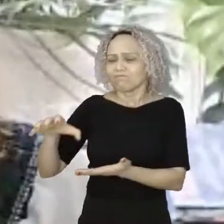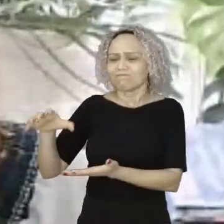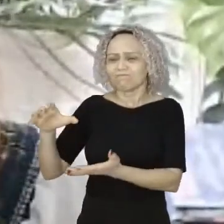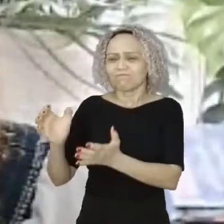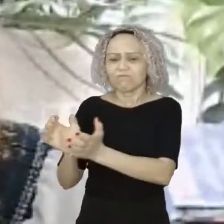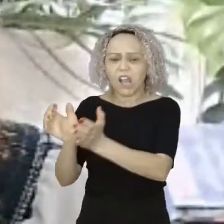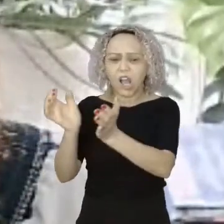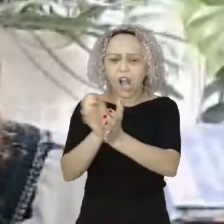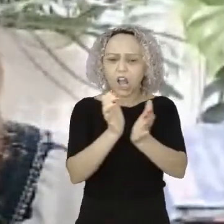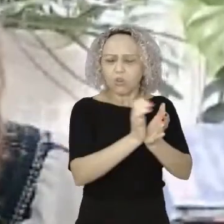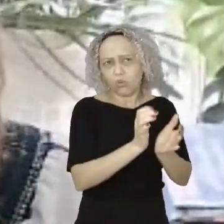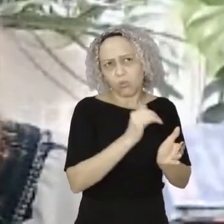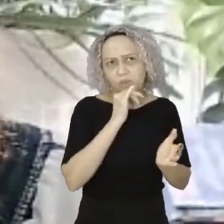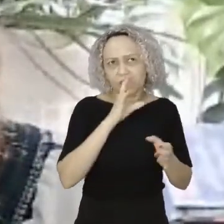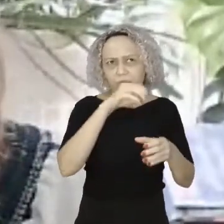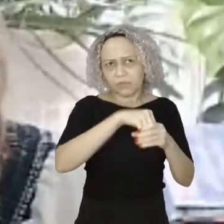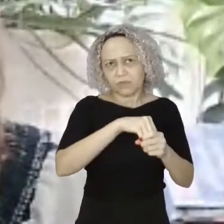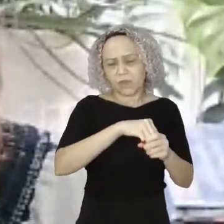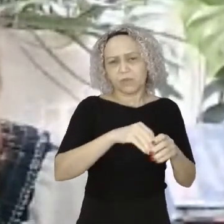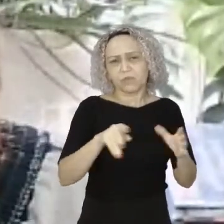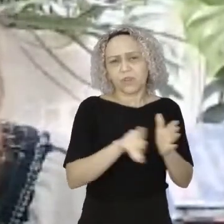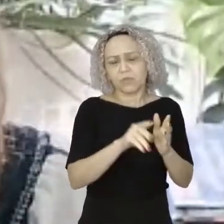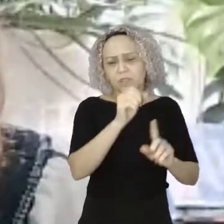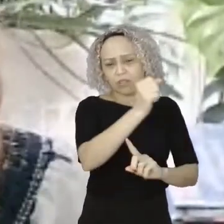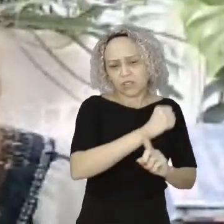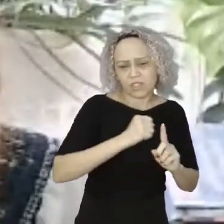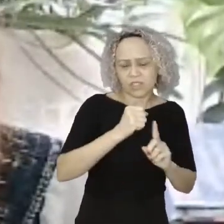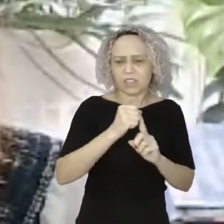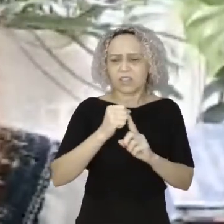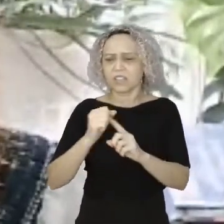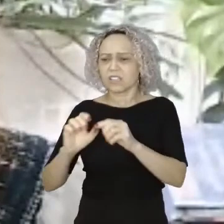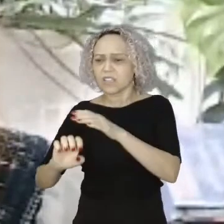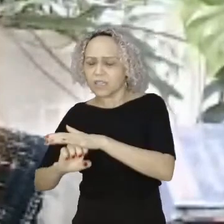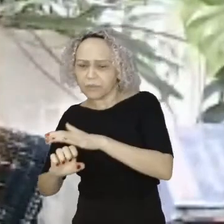empresas, de parlamentares, enfim.